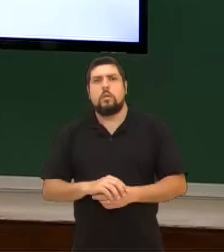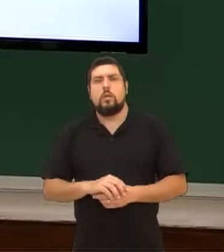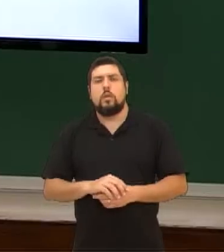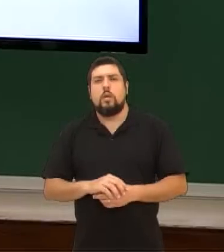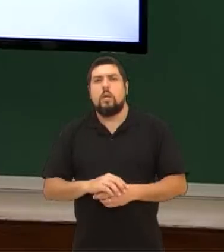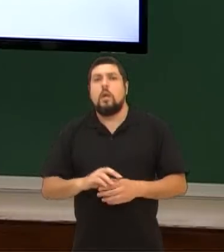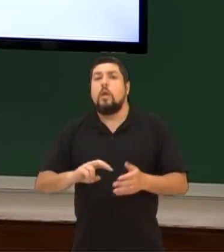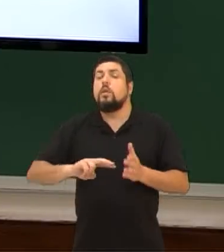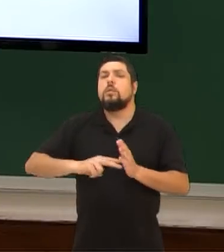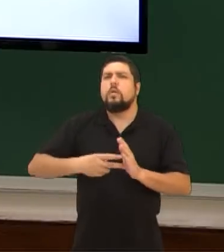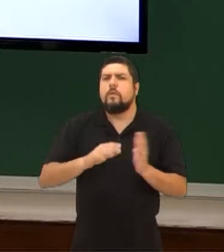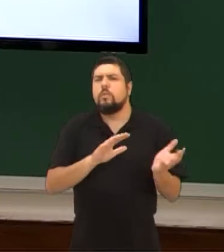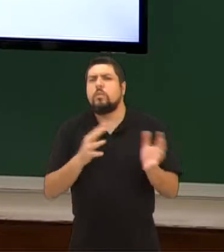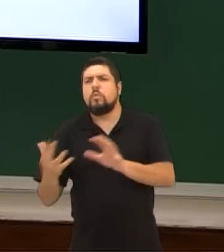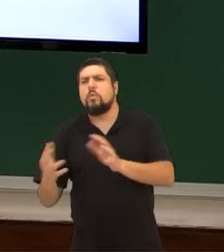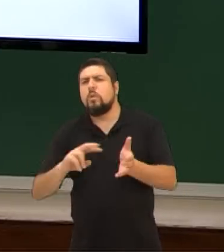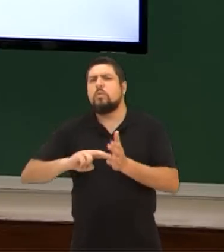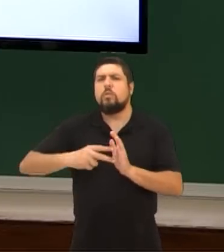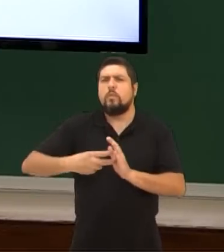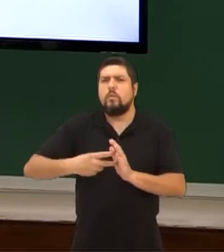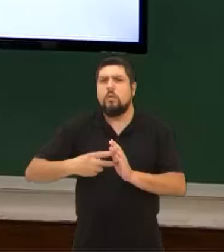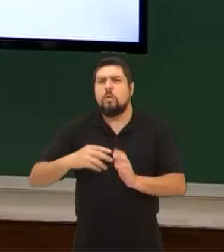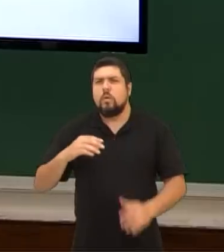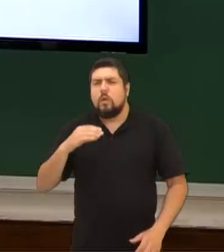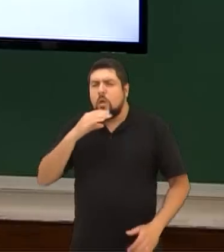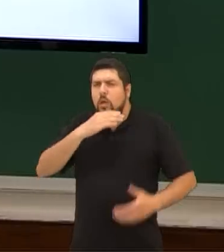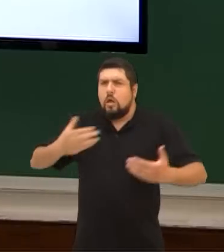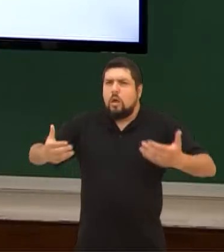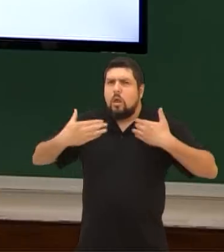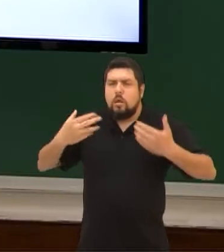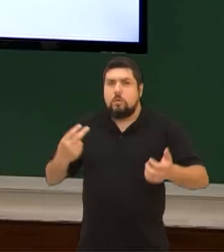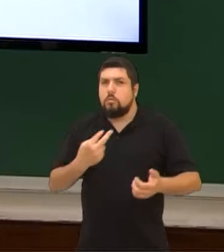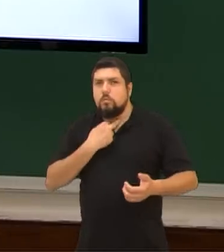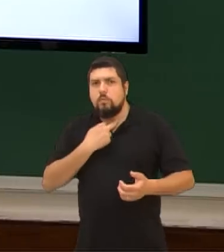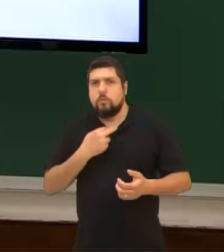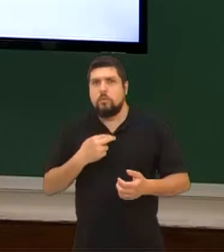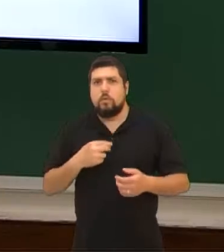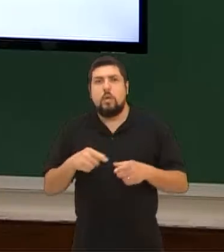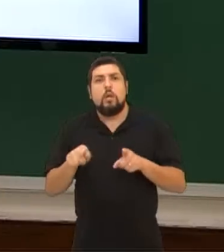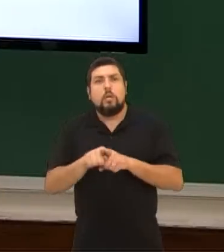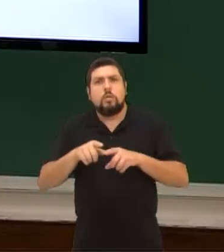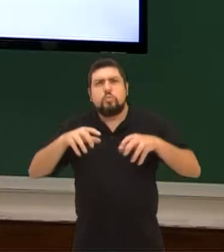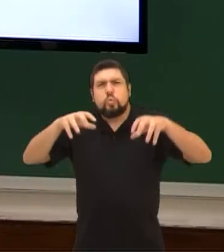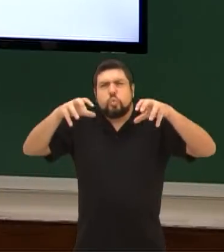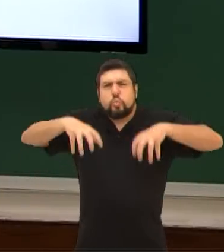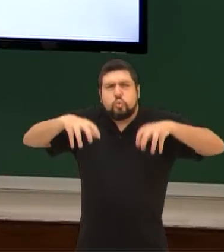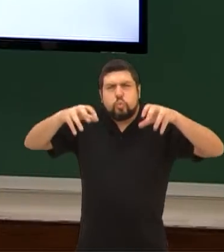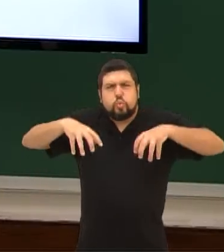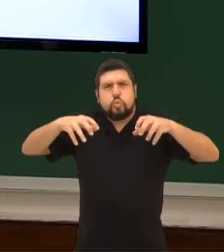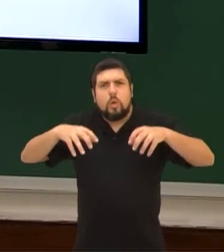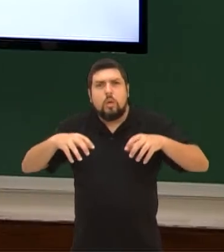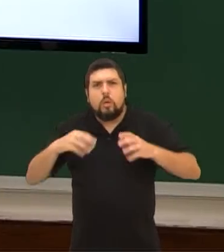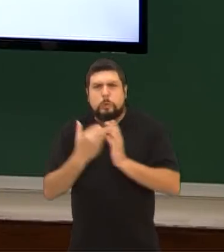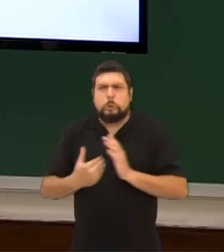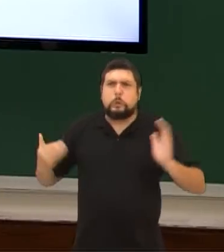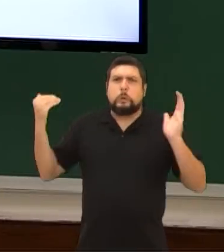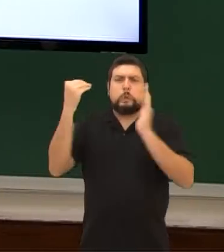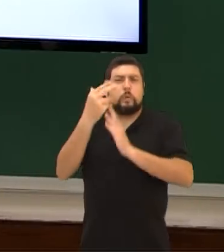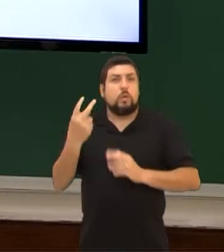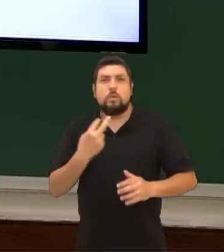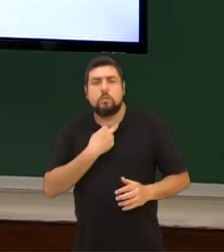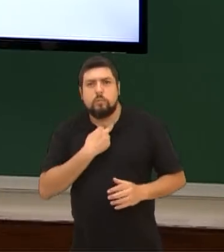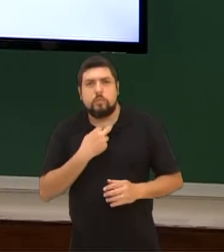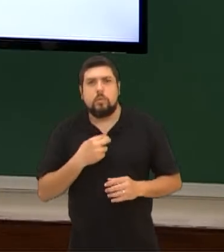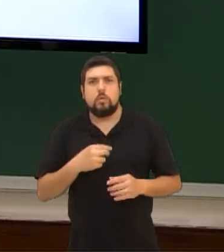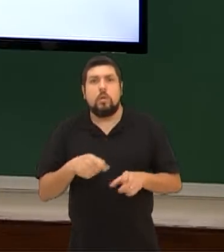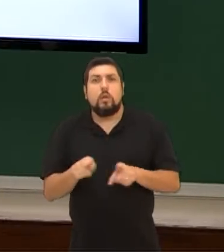ser muito quente, né, e a ausência de chuvas prejudica o cultivo de café, e também não pode ser muito frio. Talvez por isso a